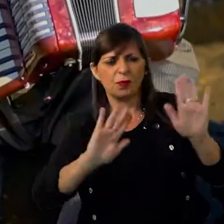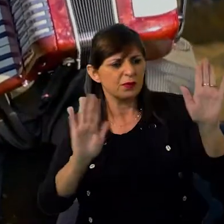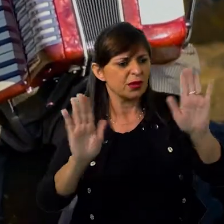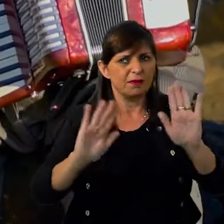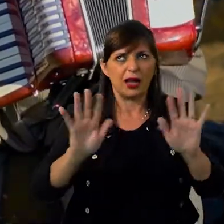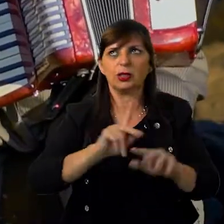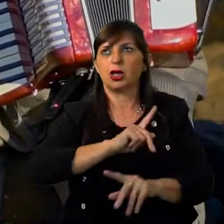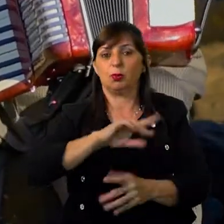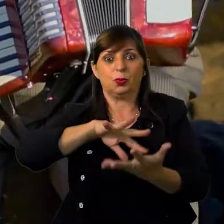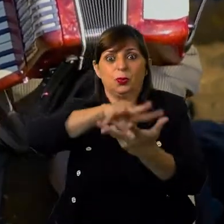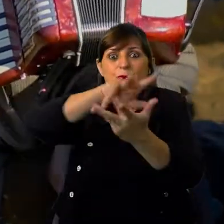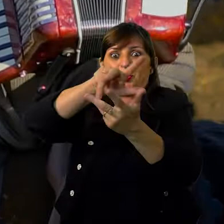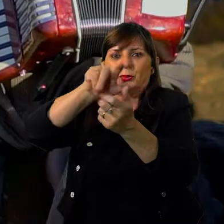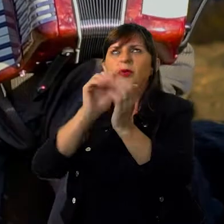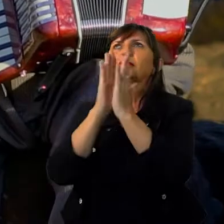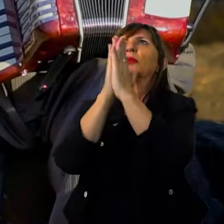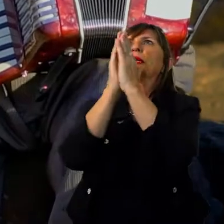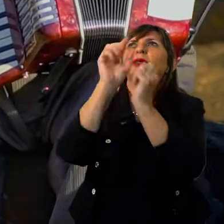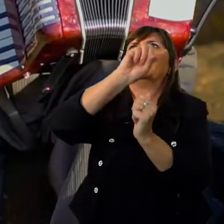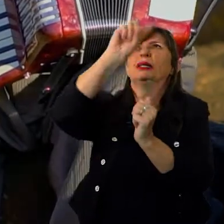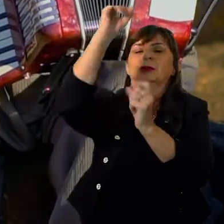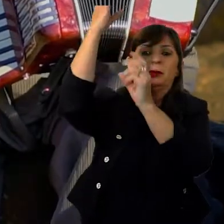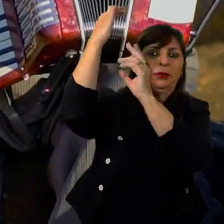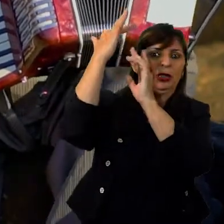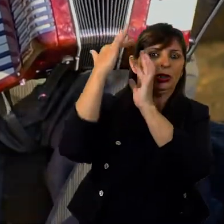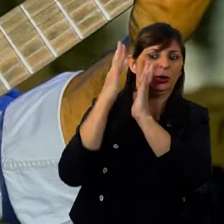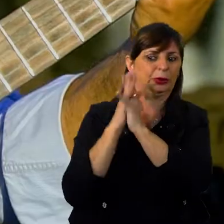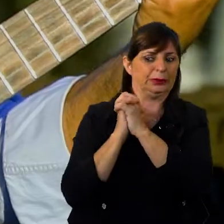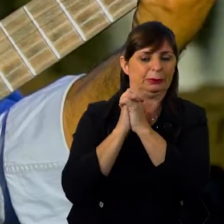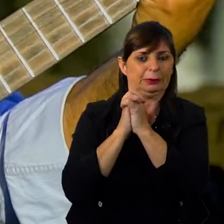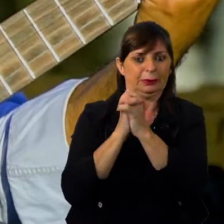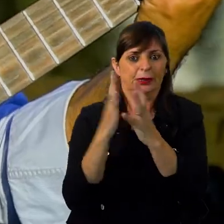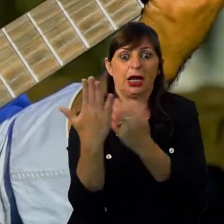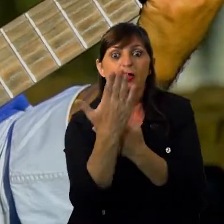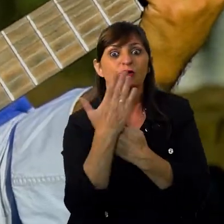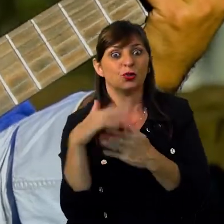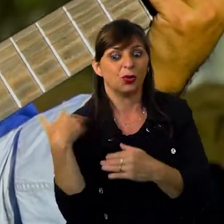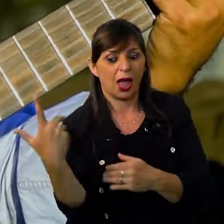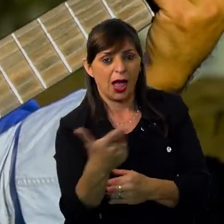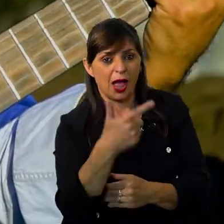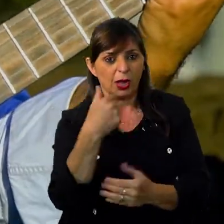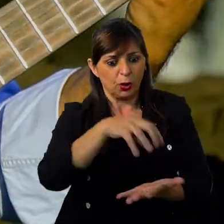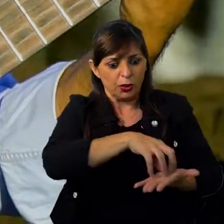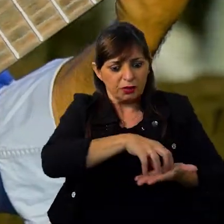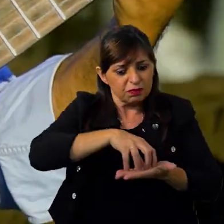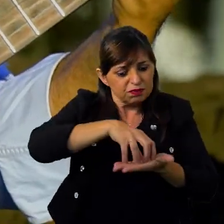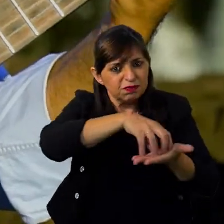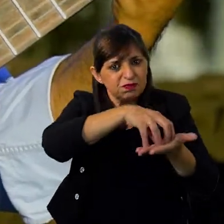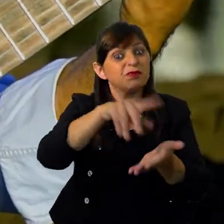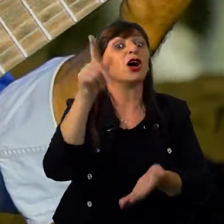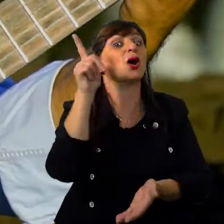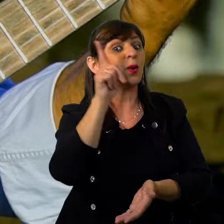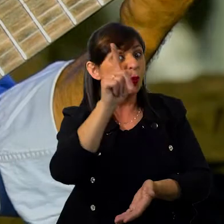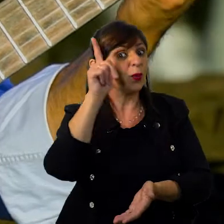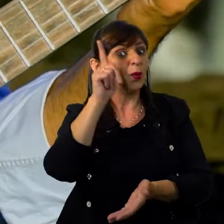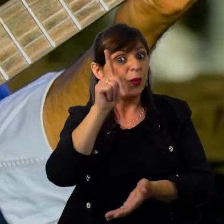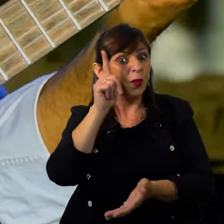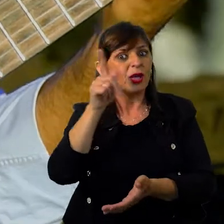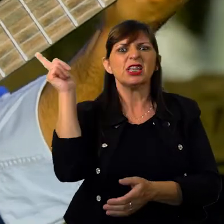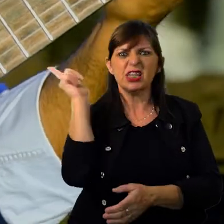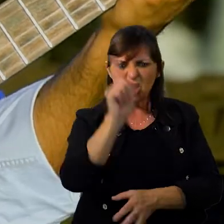Maravilha que ninguém descobre e ao chegar do Salto Grande me